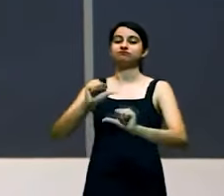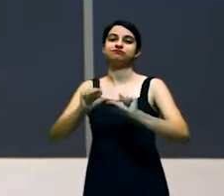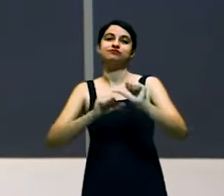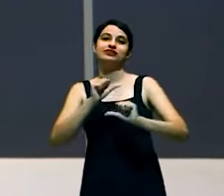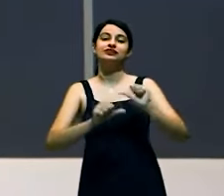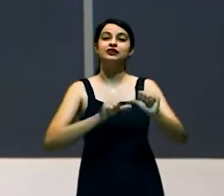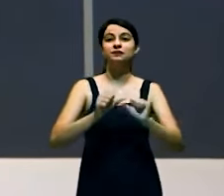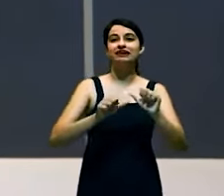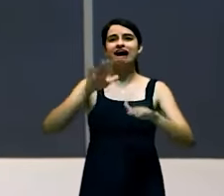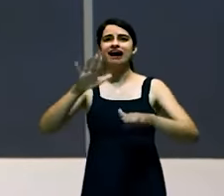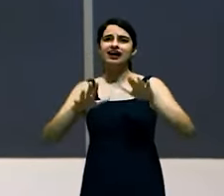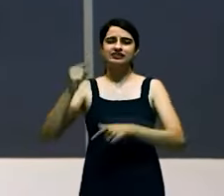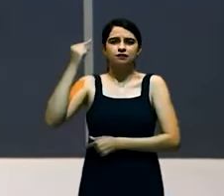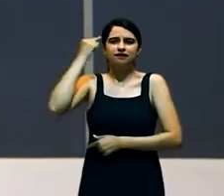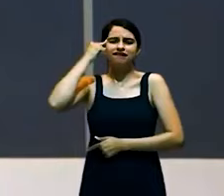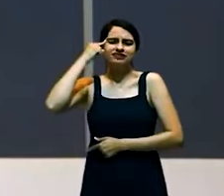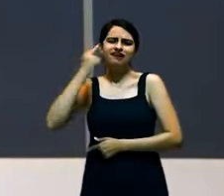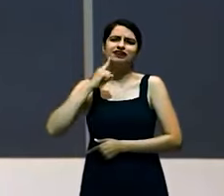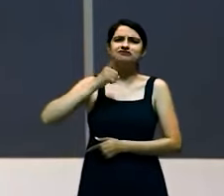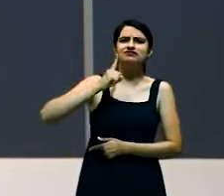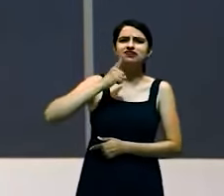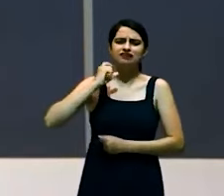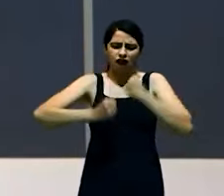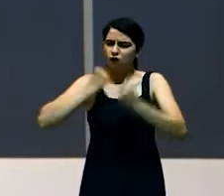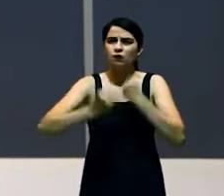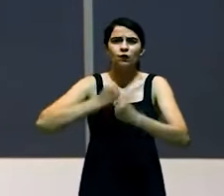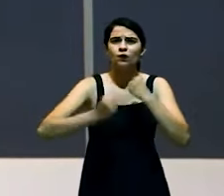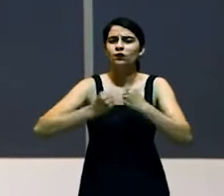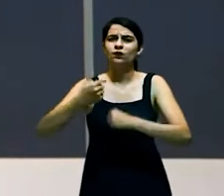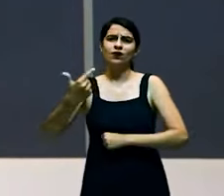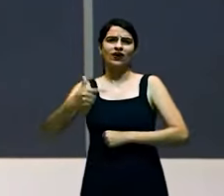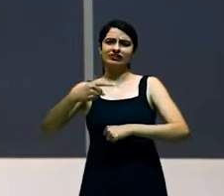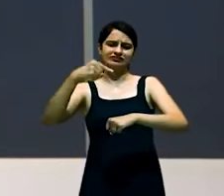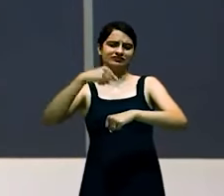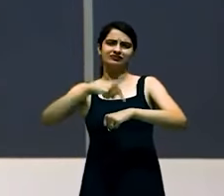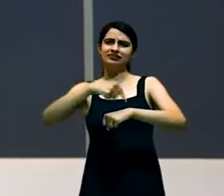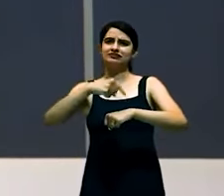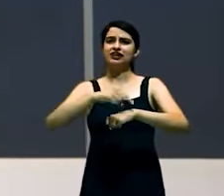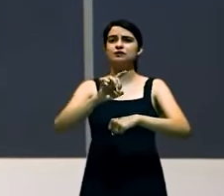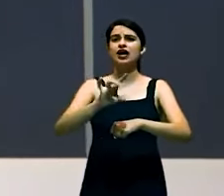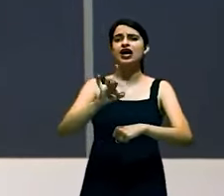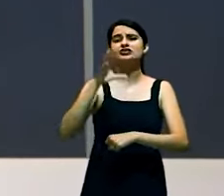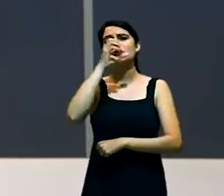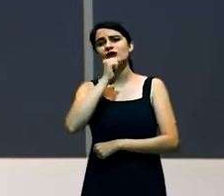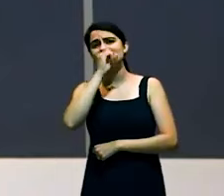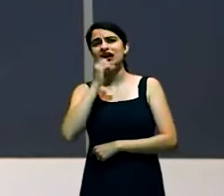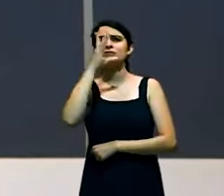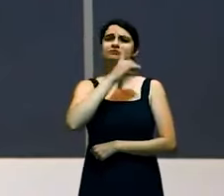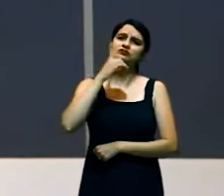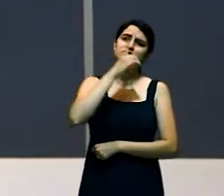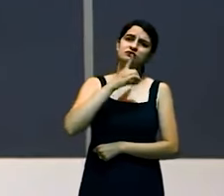É muita correria no dia a dia, eu não tenho tempo. É só o fim de semana, e quando vem o fim de